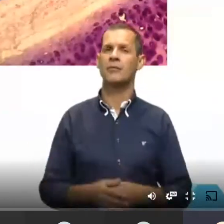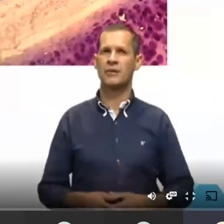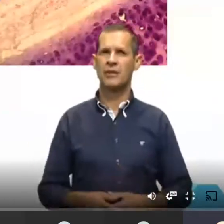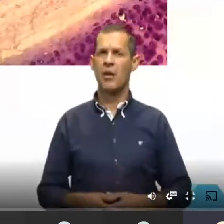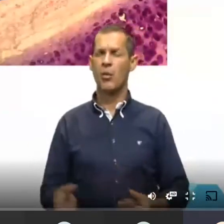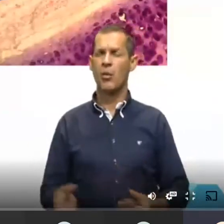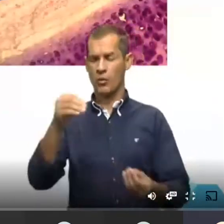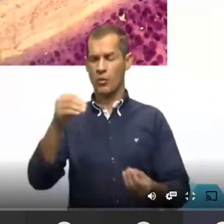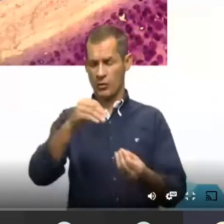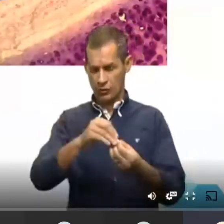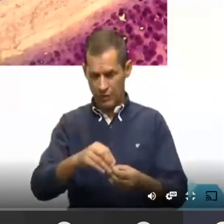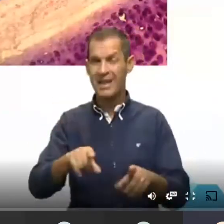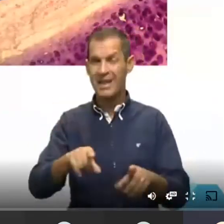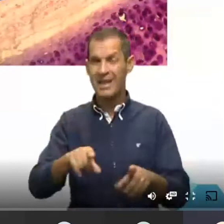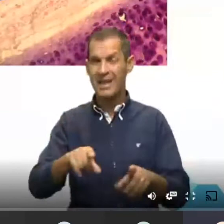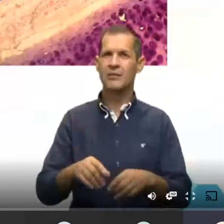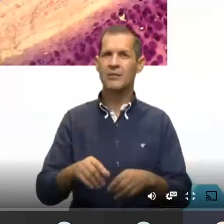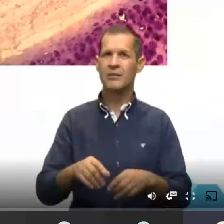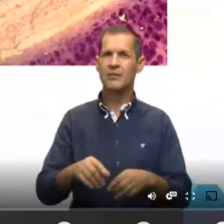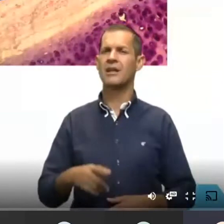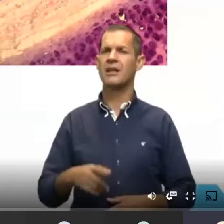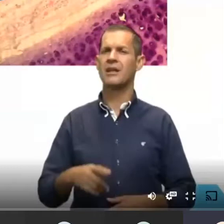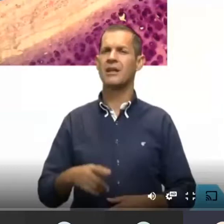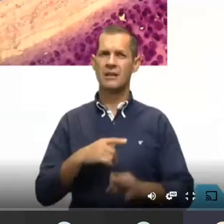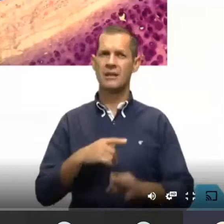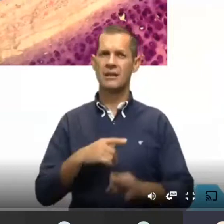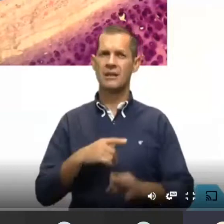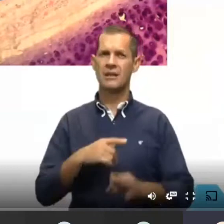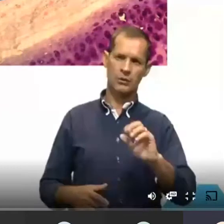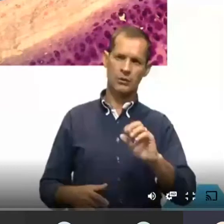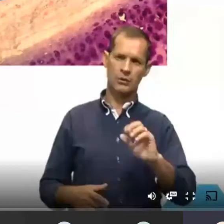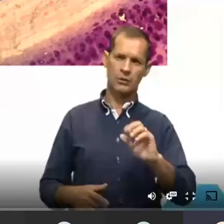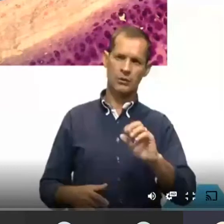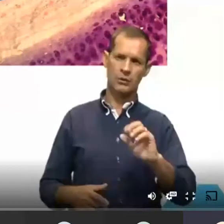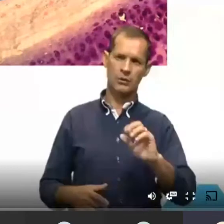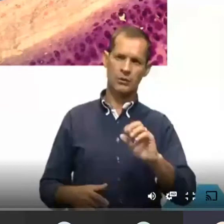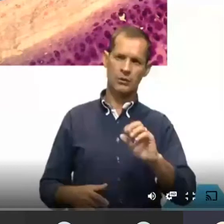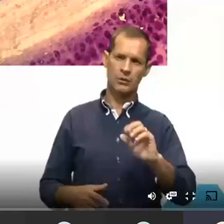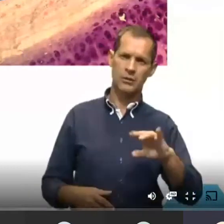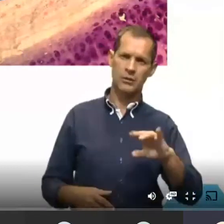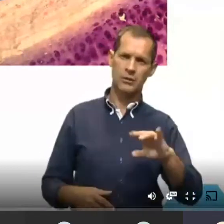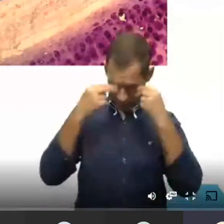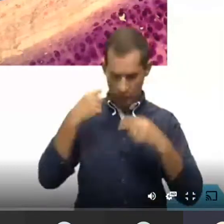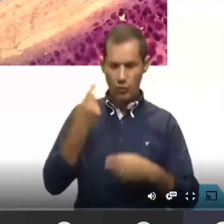Agora, a exemplificação é justamente a traqueia normal, onde a